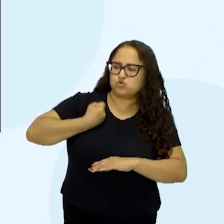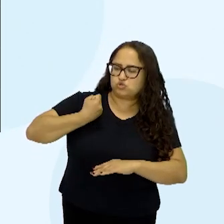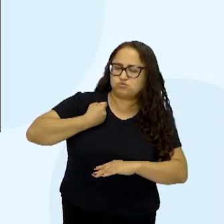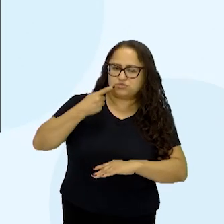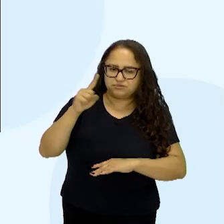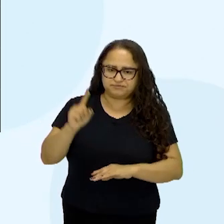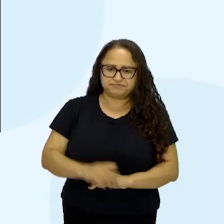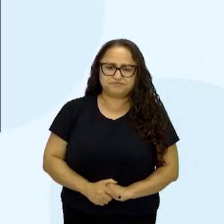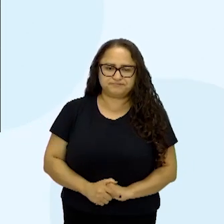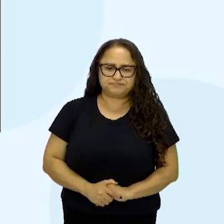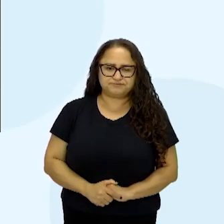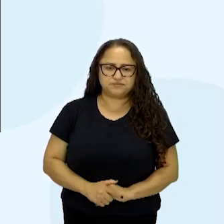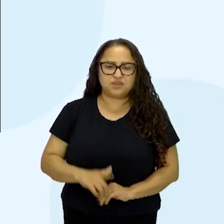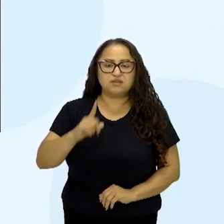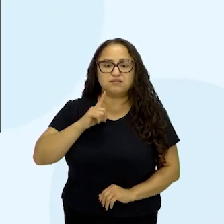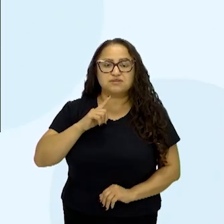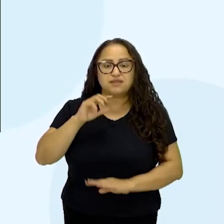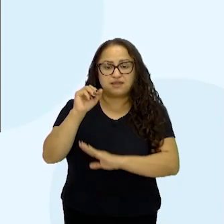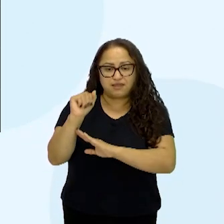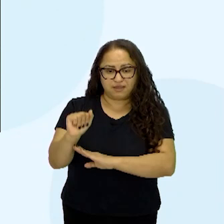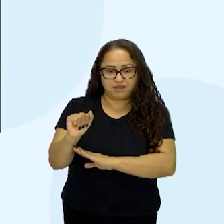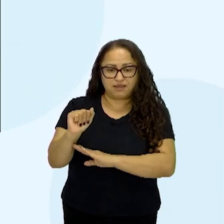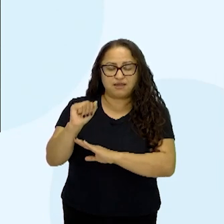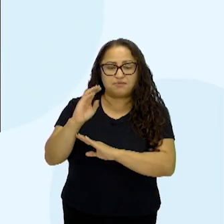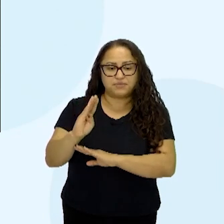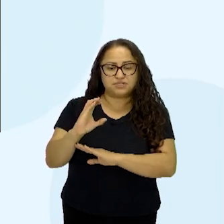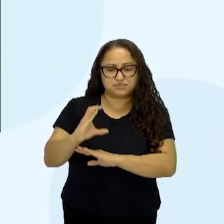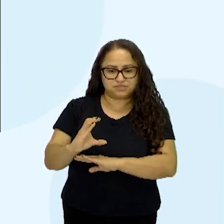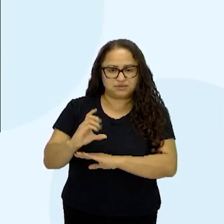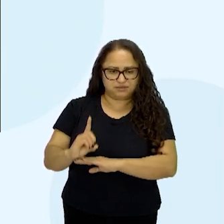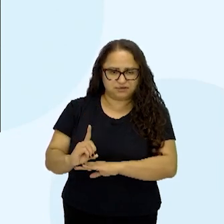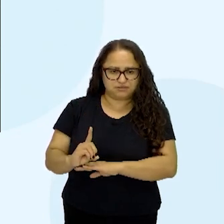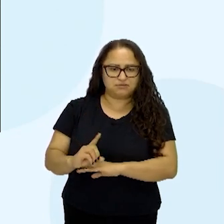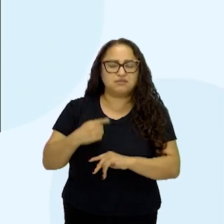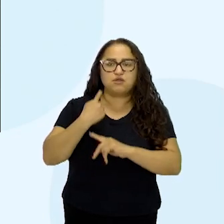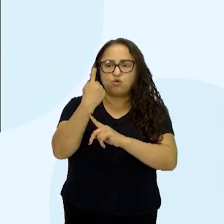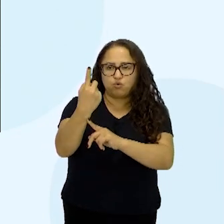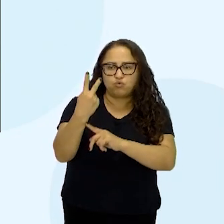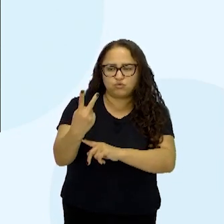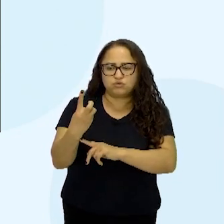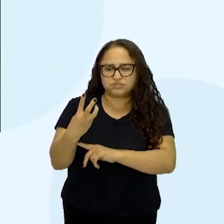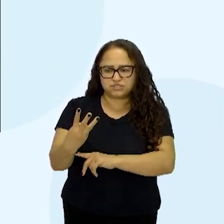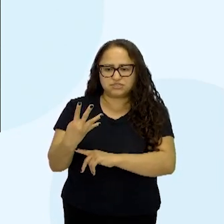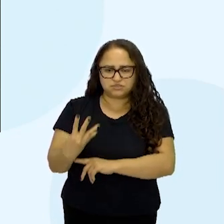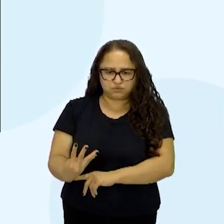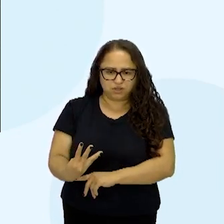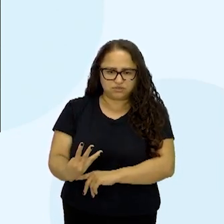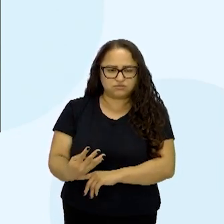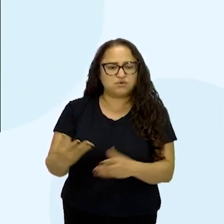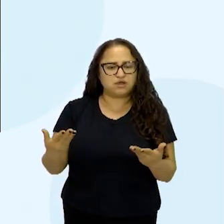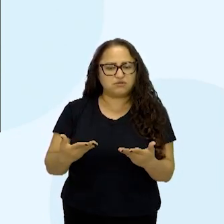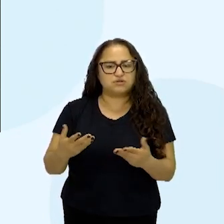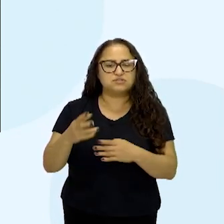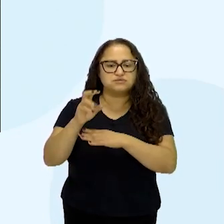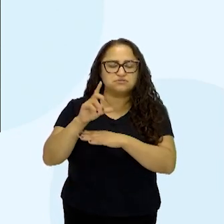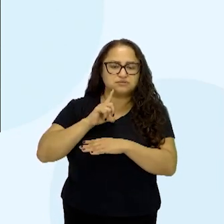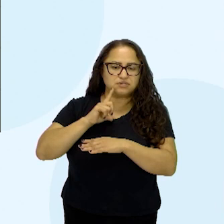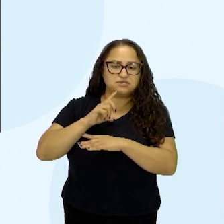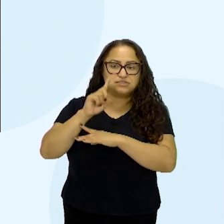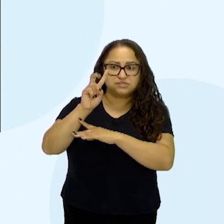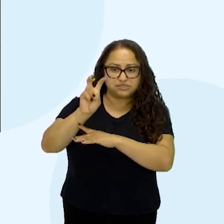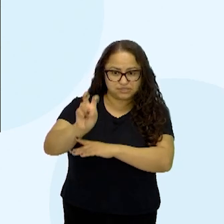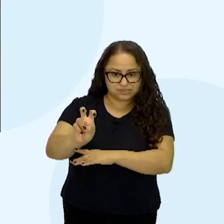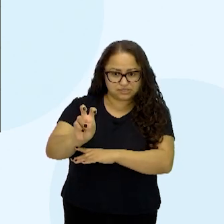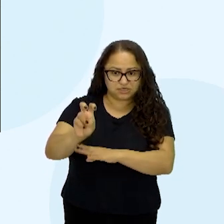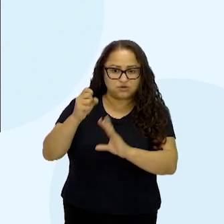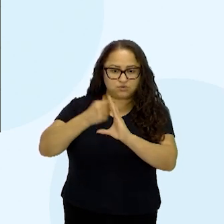ó, a gente tem aqui 1, 2, 3, 4 na imagem, as 4 pessoas, e agora 5